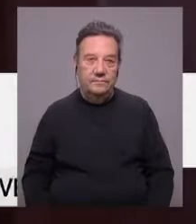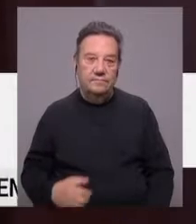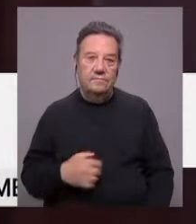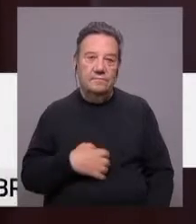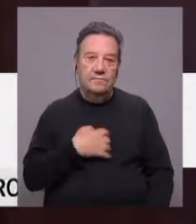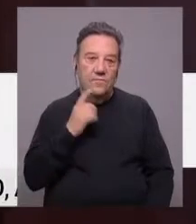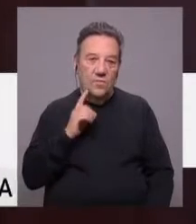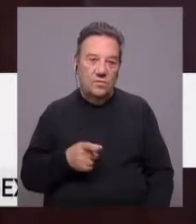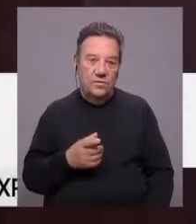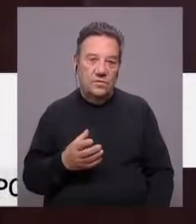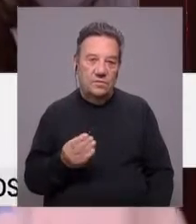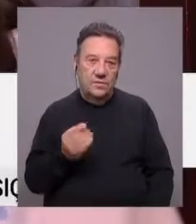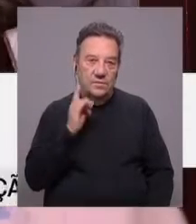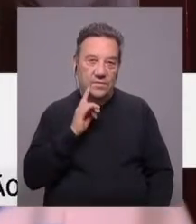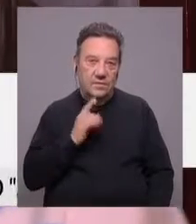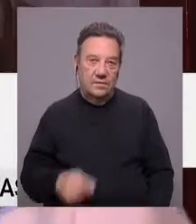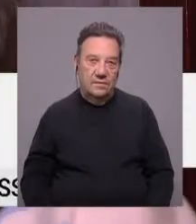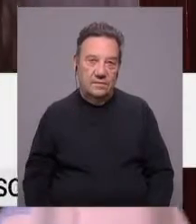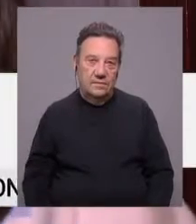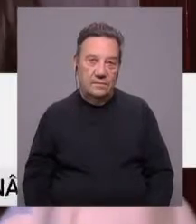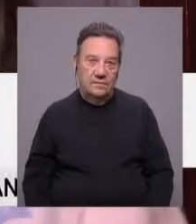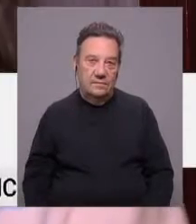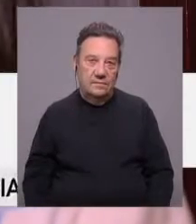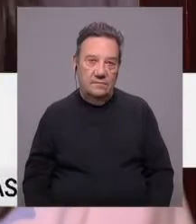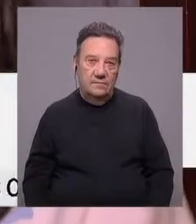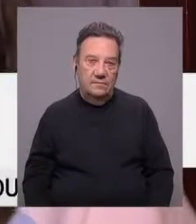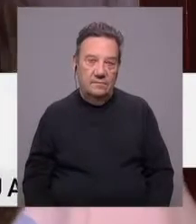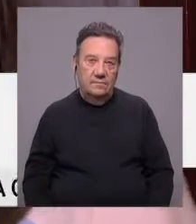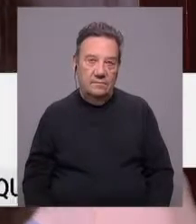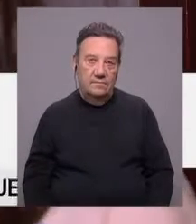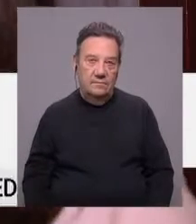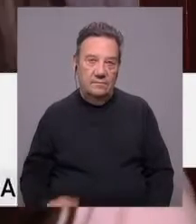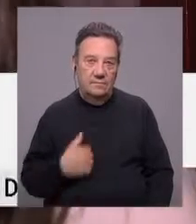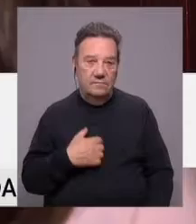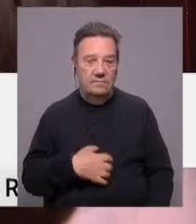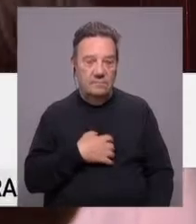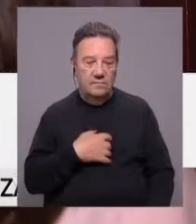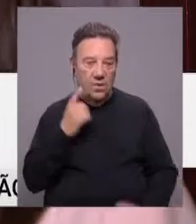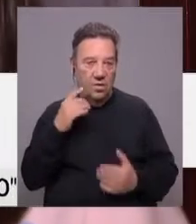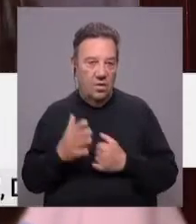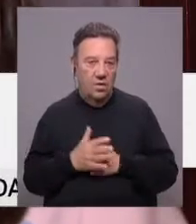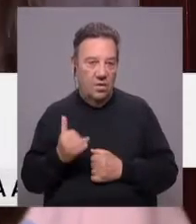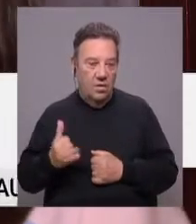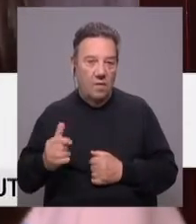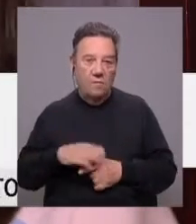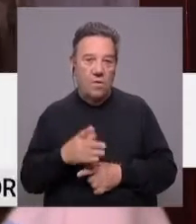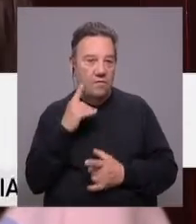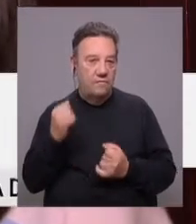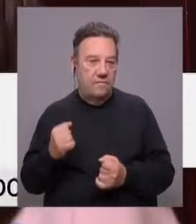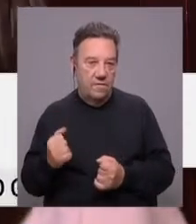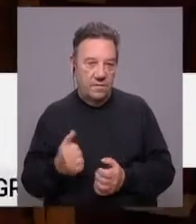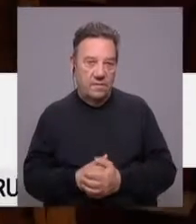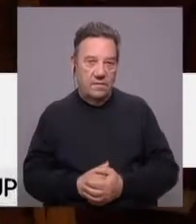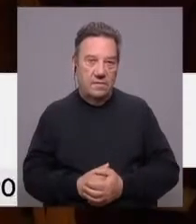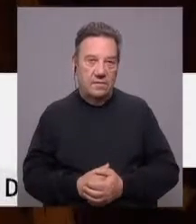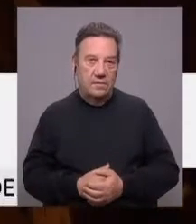sentirmos a música, foi muito importante. Eu senti o ritmo, um bom ritmo, porque era muito forte.